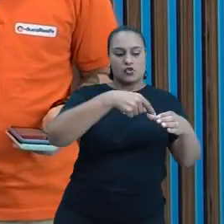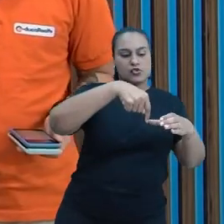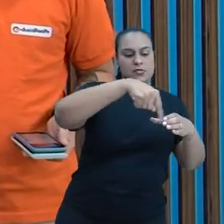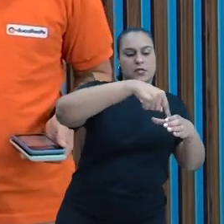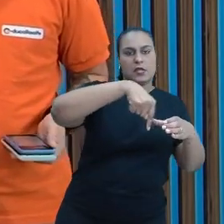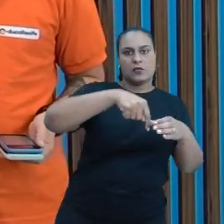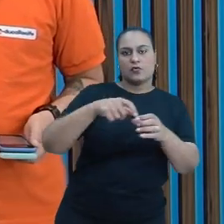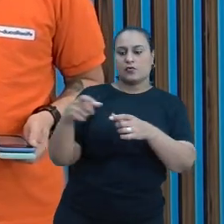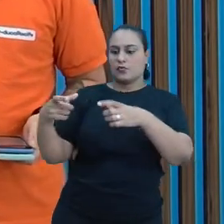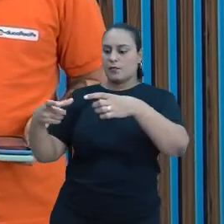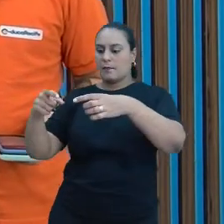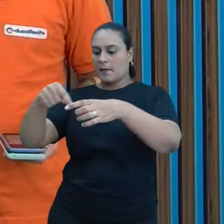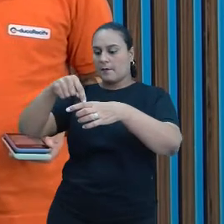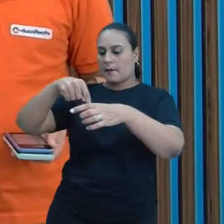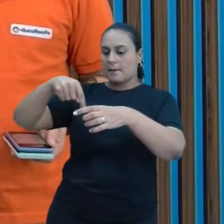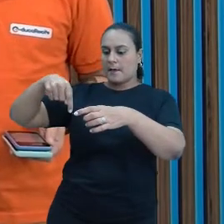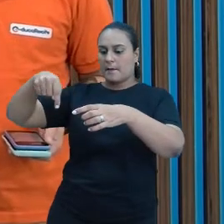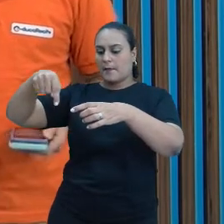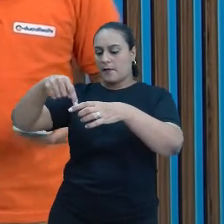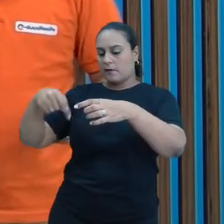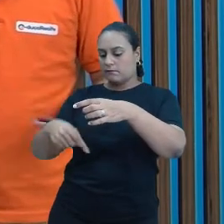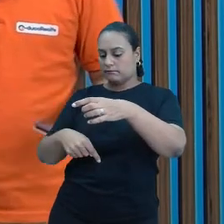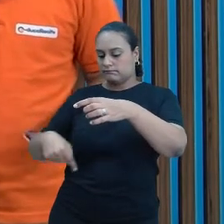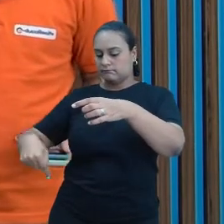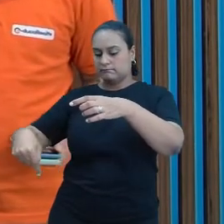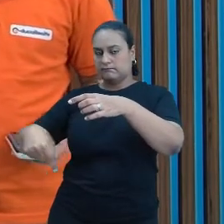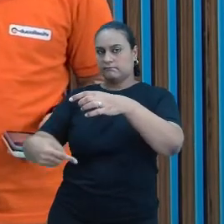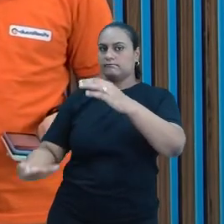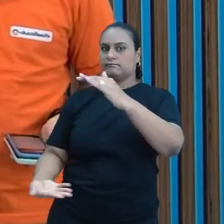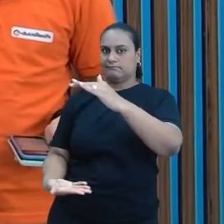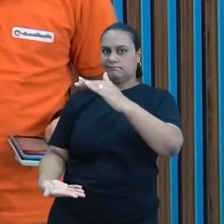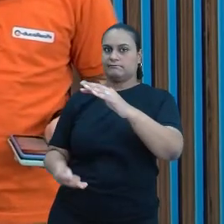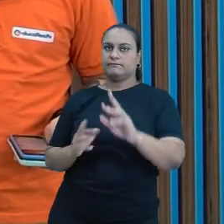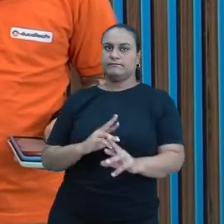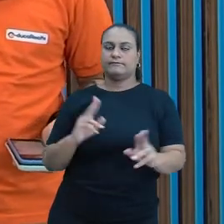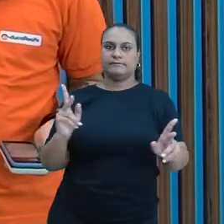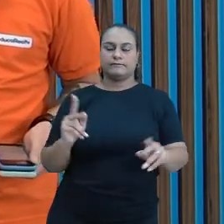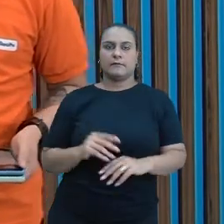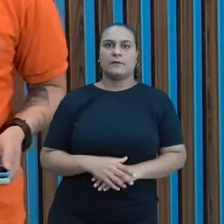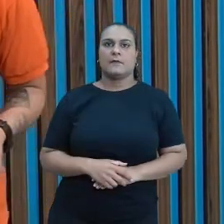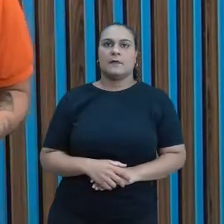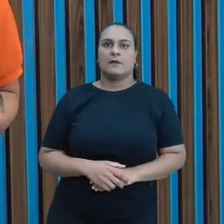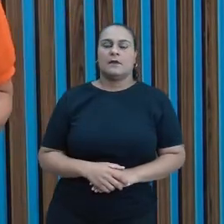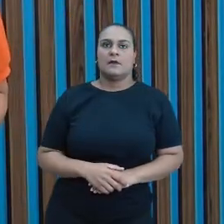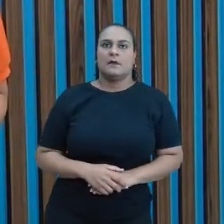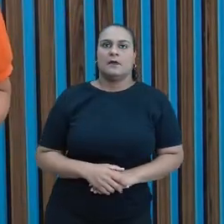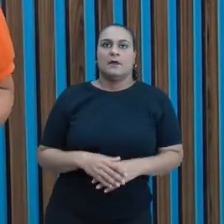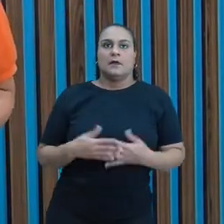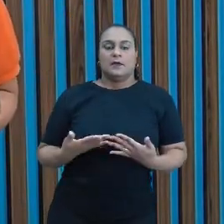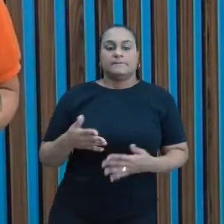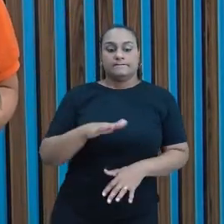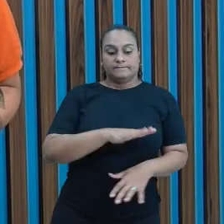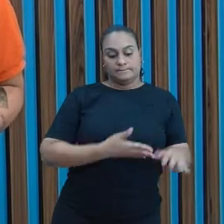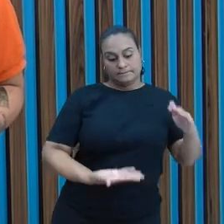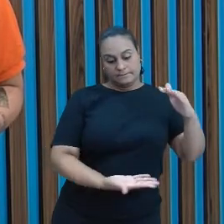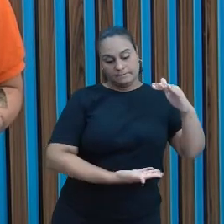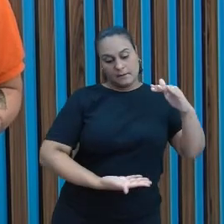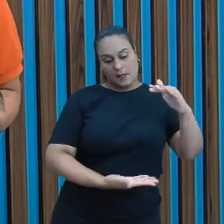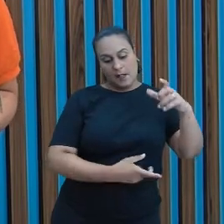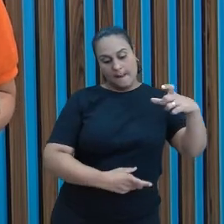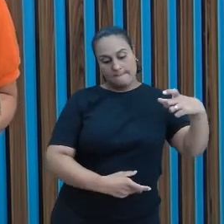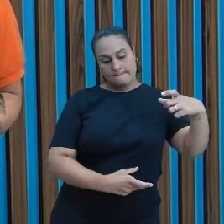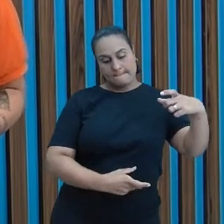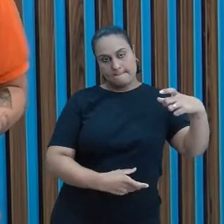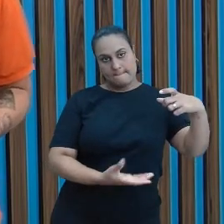gente vai calcular o espaço ocupado, no caso, a medida da área, tá certo? Então, a área da base, ou seja, o